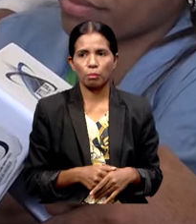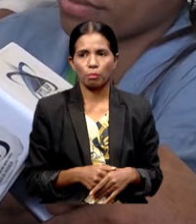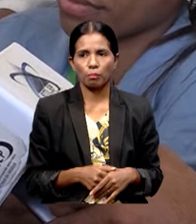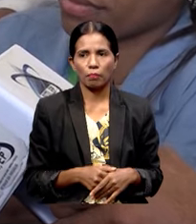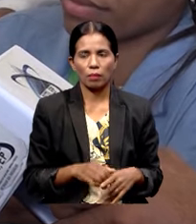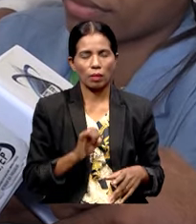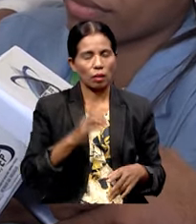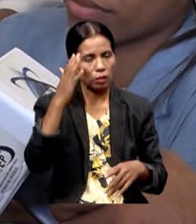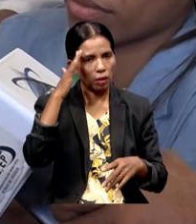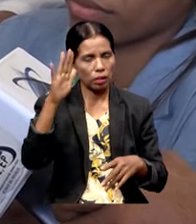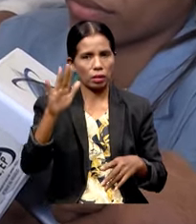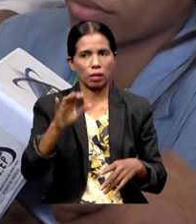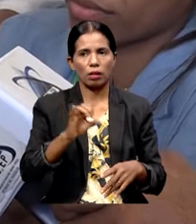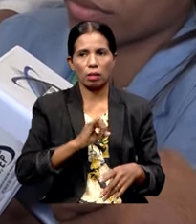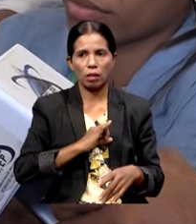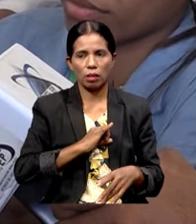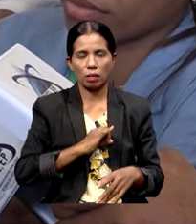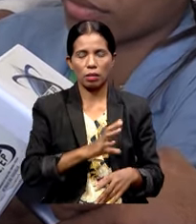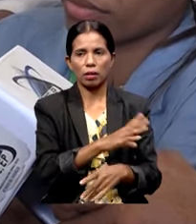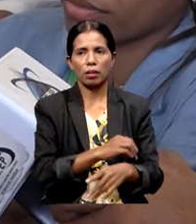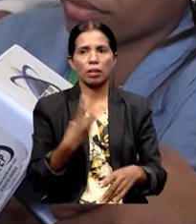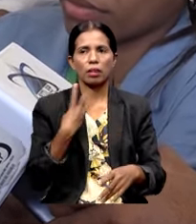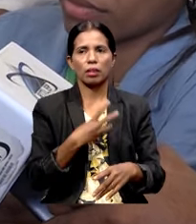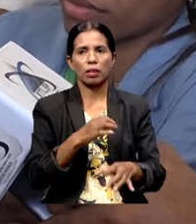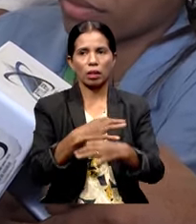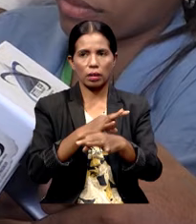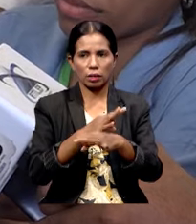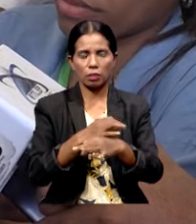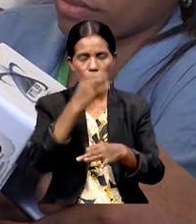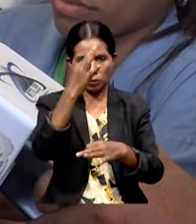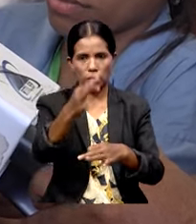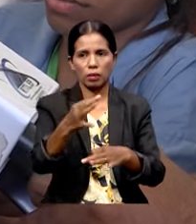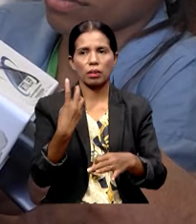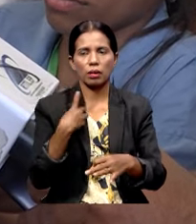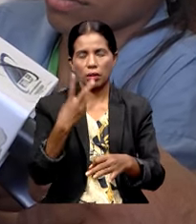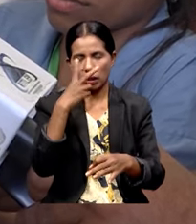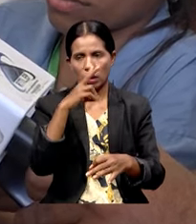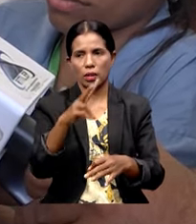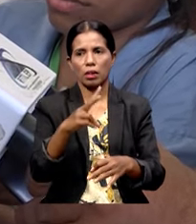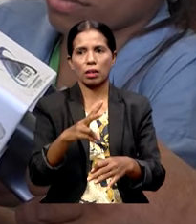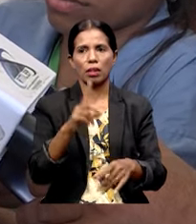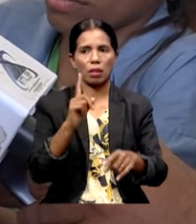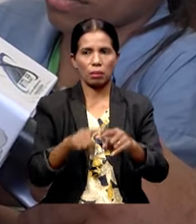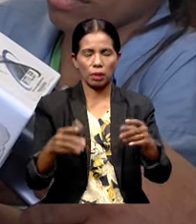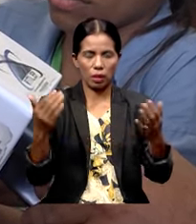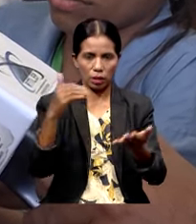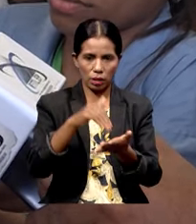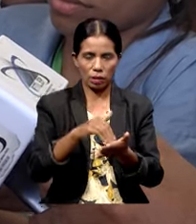Aula tene mai beira ne a condição engenheiro ne bema que tem hadia ka bawin tahare tok bar buat cerne la bela kontese.